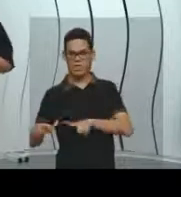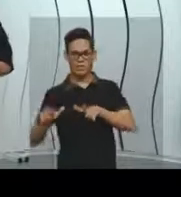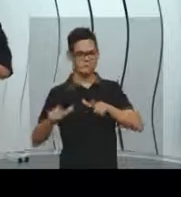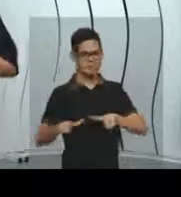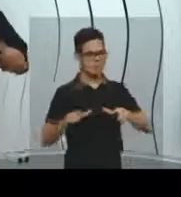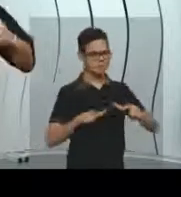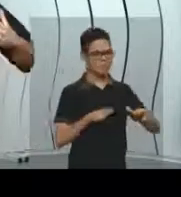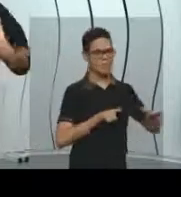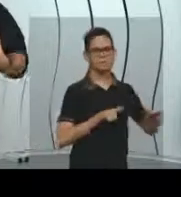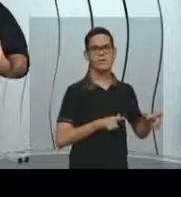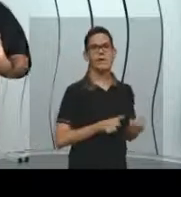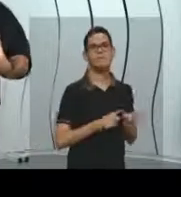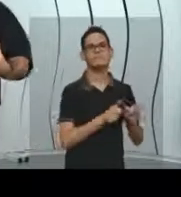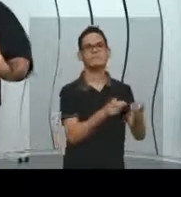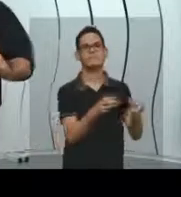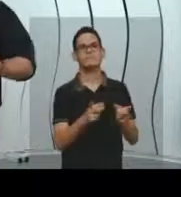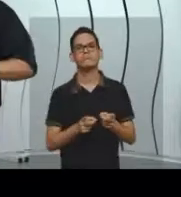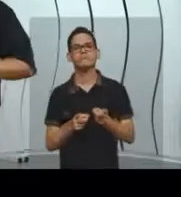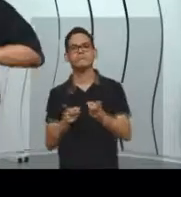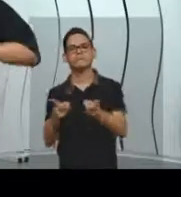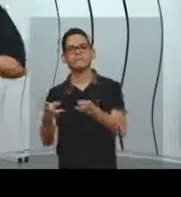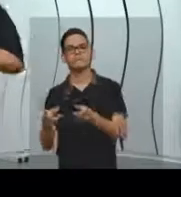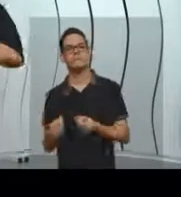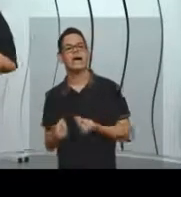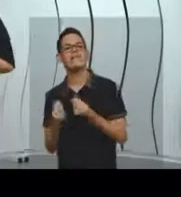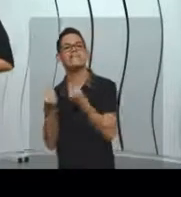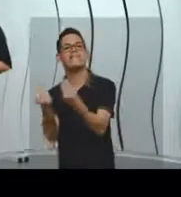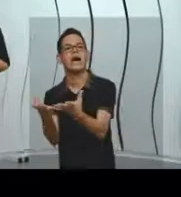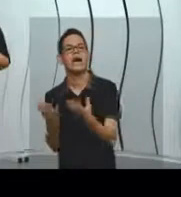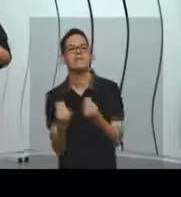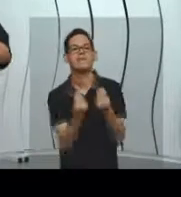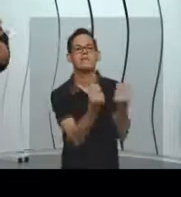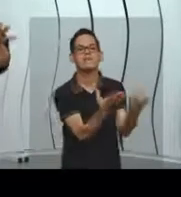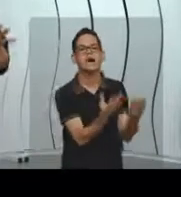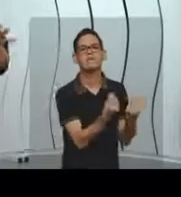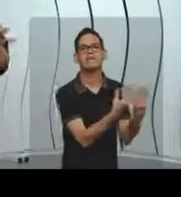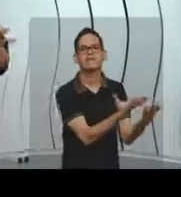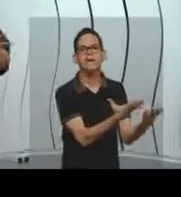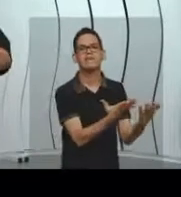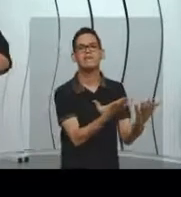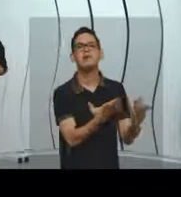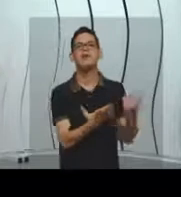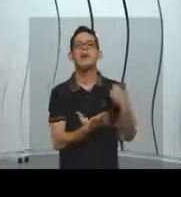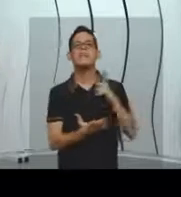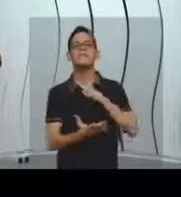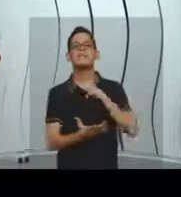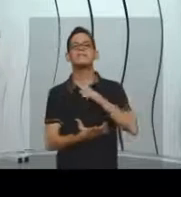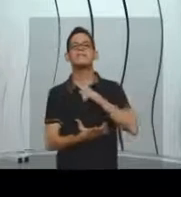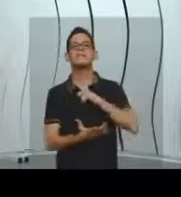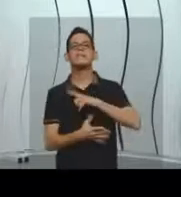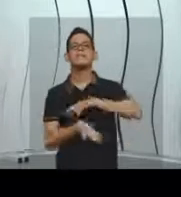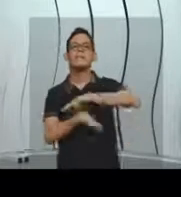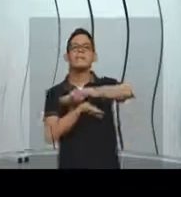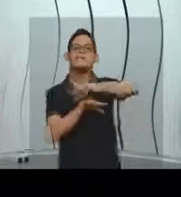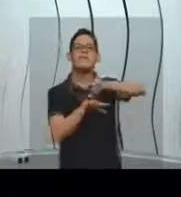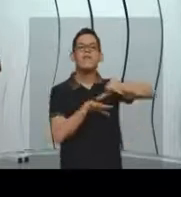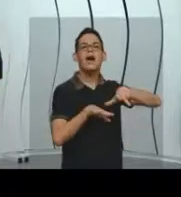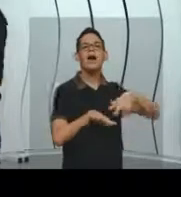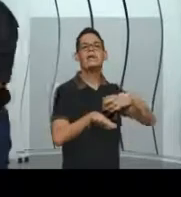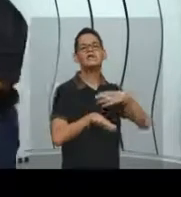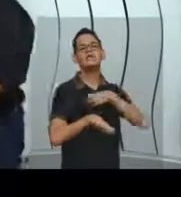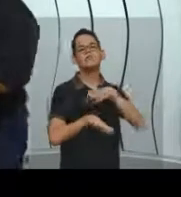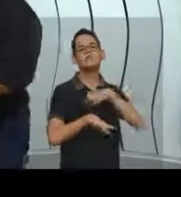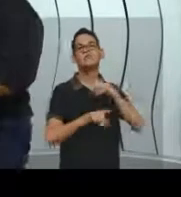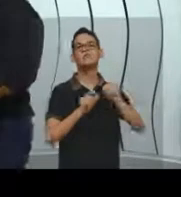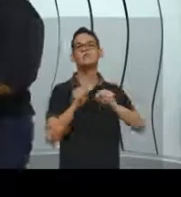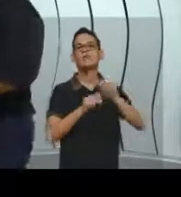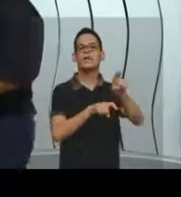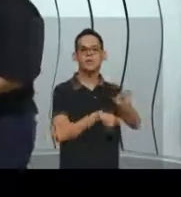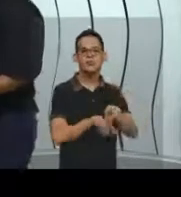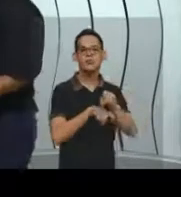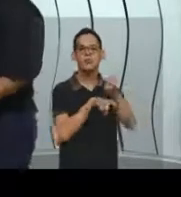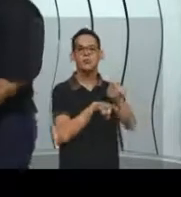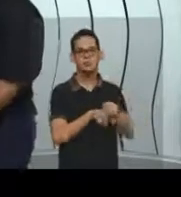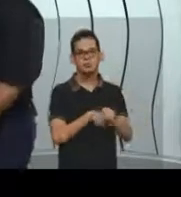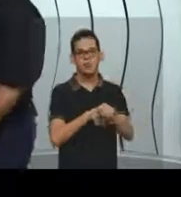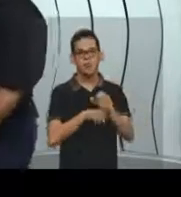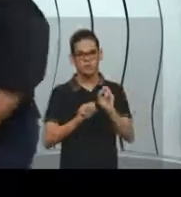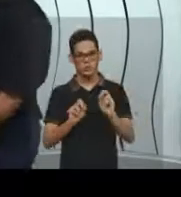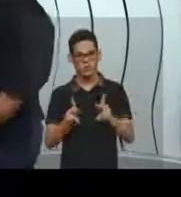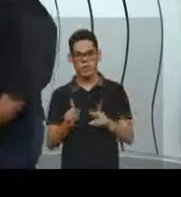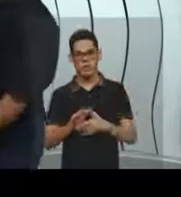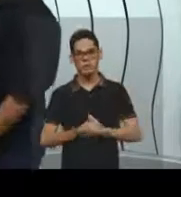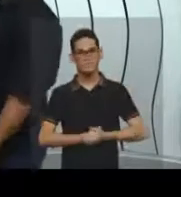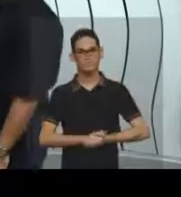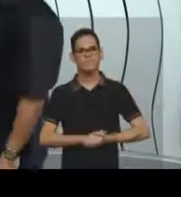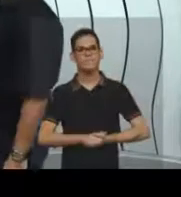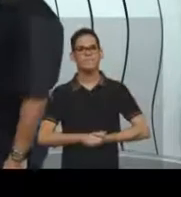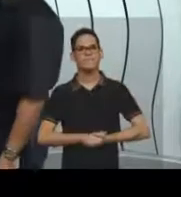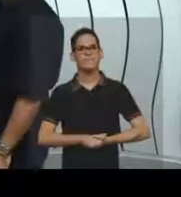Então, redividir as terras para se variar a produção, para se diversificar a produtividade, ok?